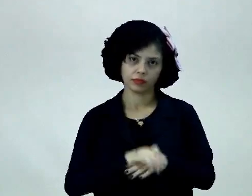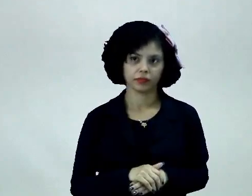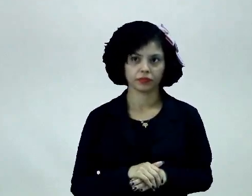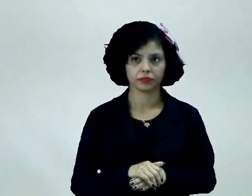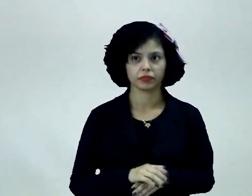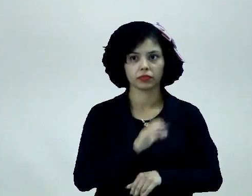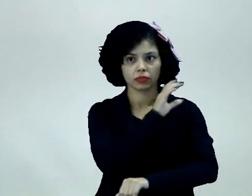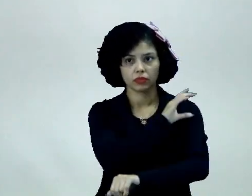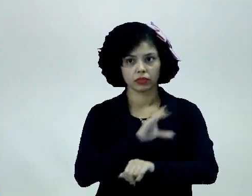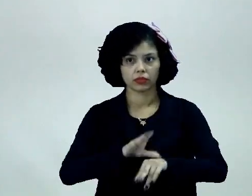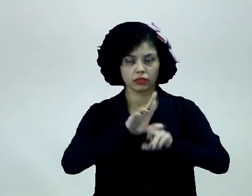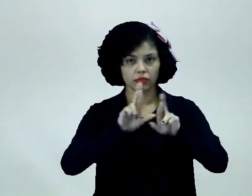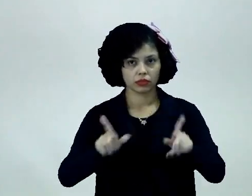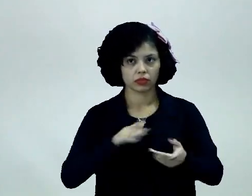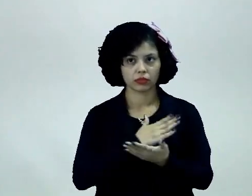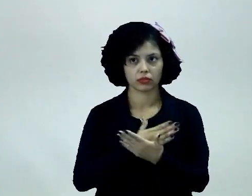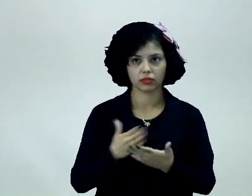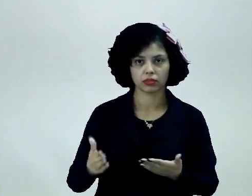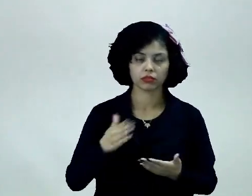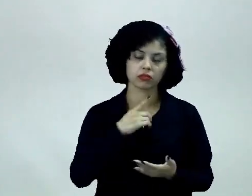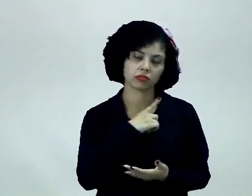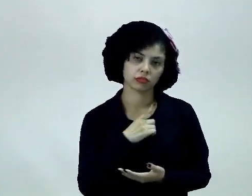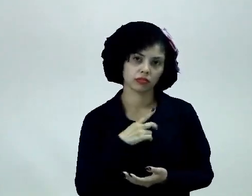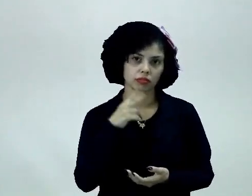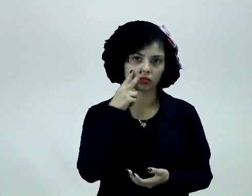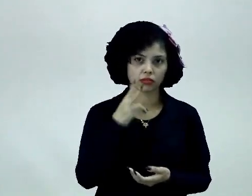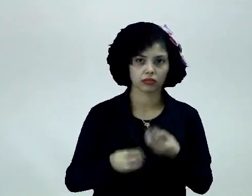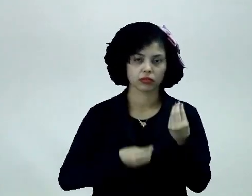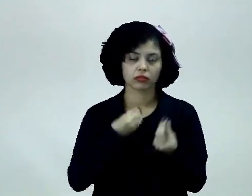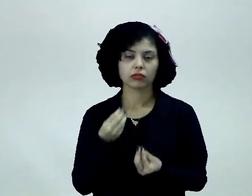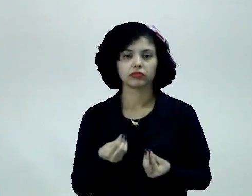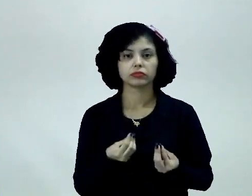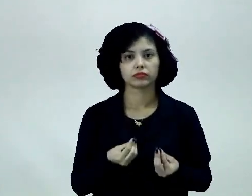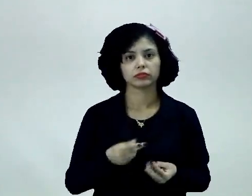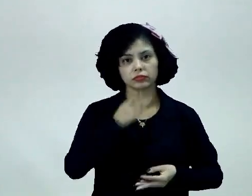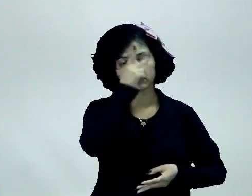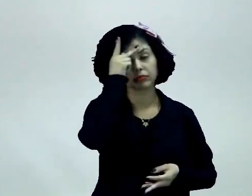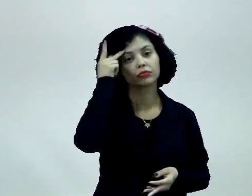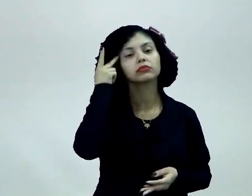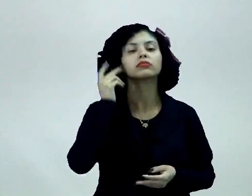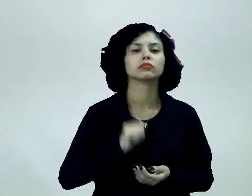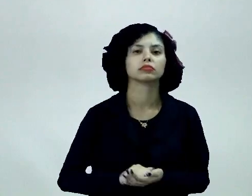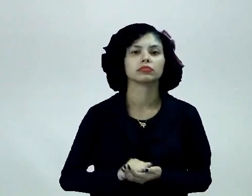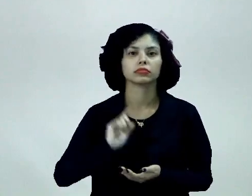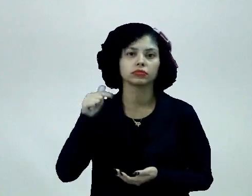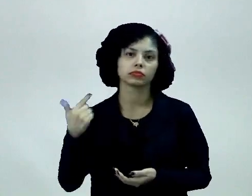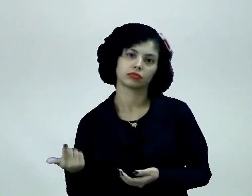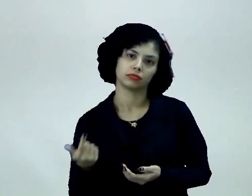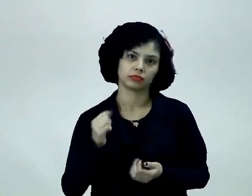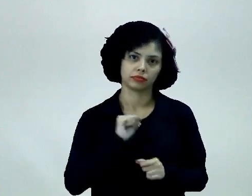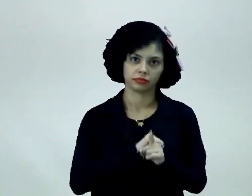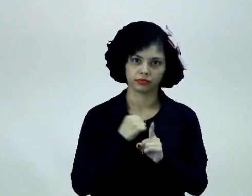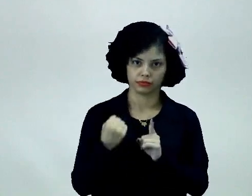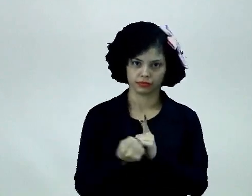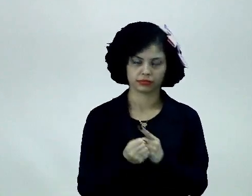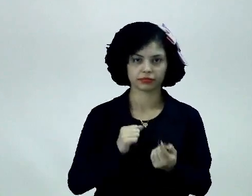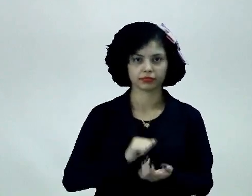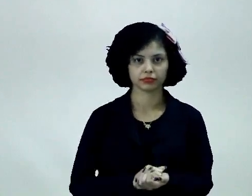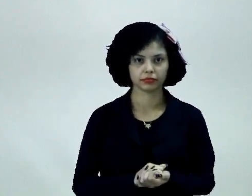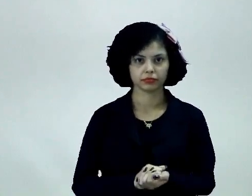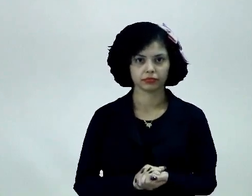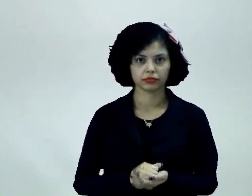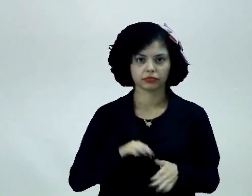tinham culturas diferentes, eles começaram aí a ser vistos como pessoas à margem da sociedade, pessoas aí que